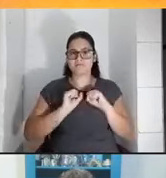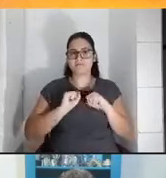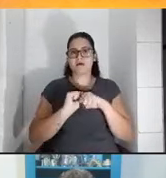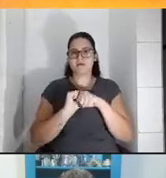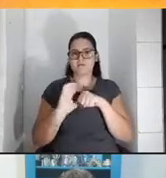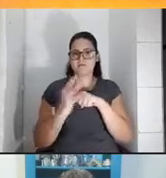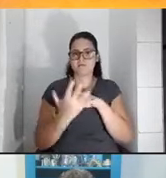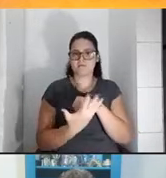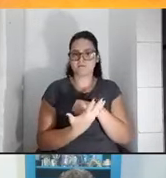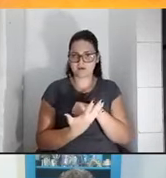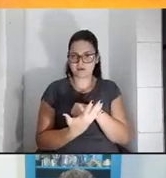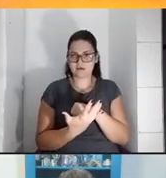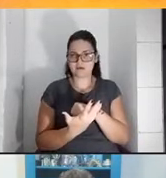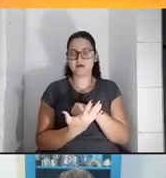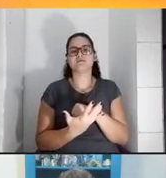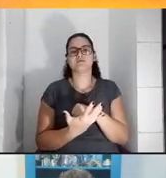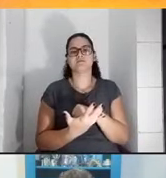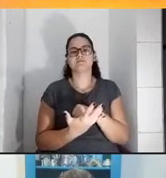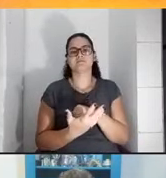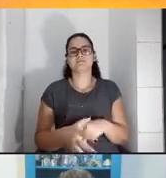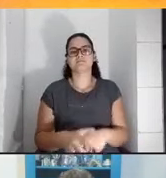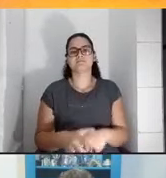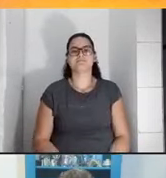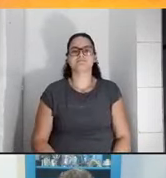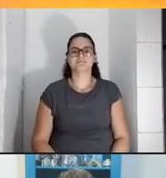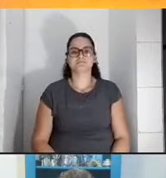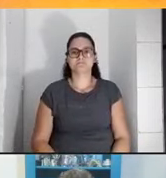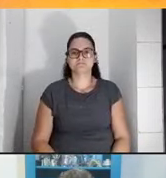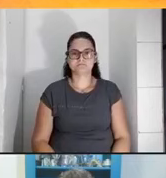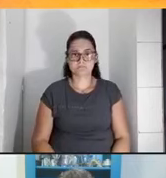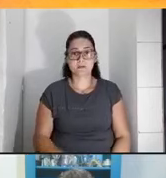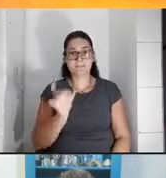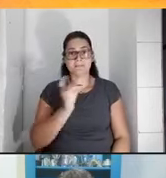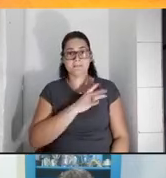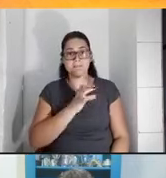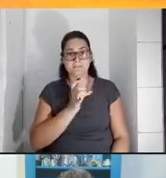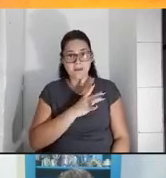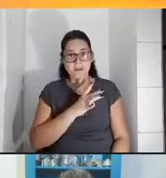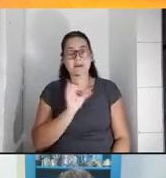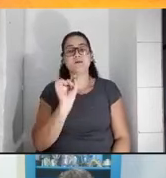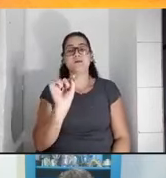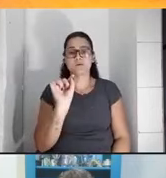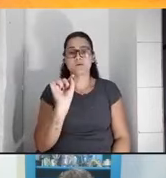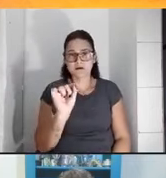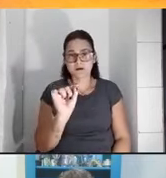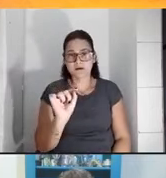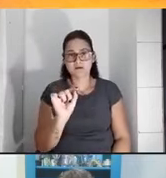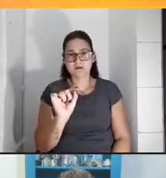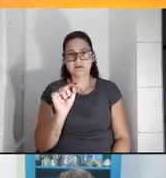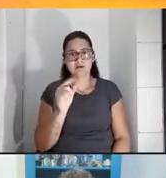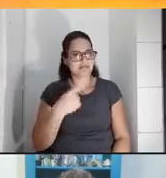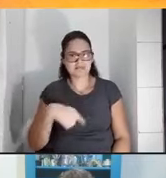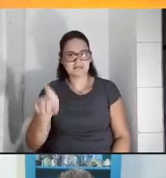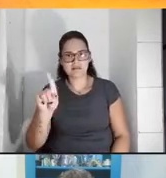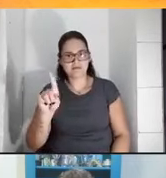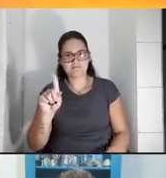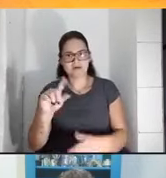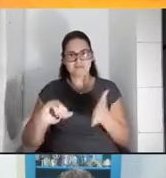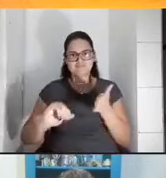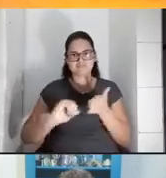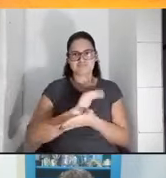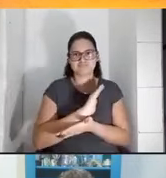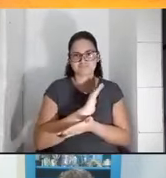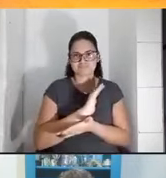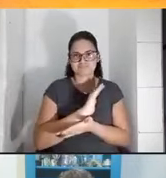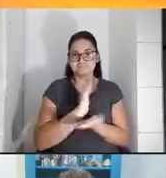o vírus do Covid-19, medo de não irem e perderem o emprego, porque nós sabemos que